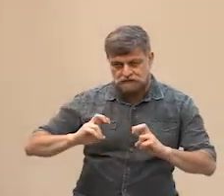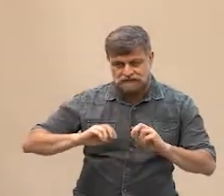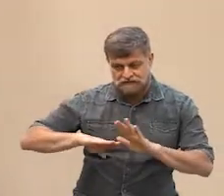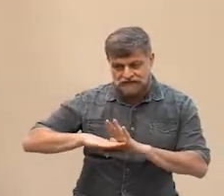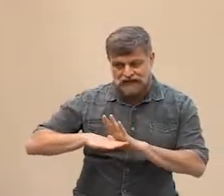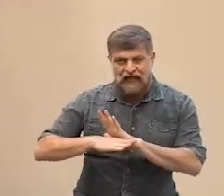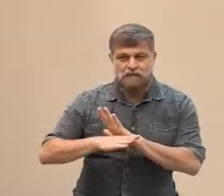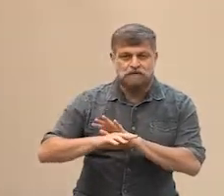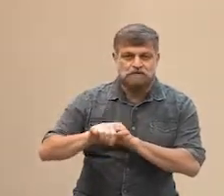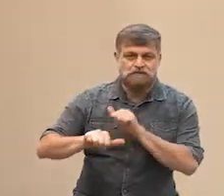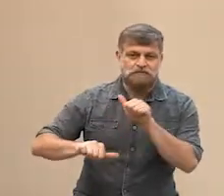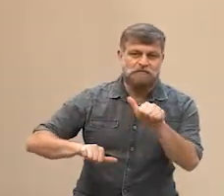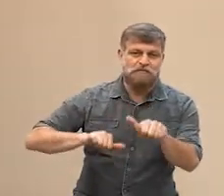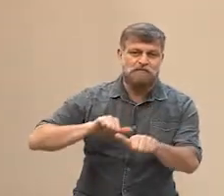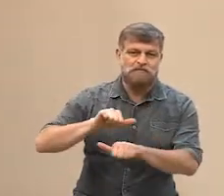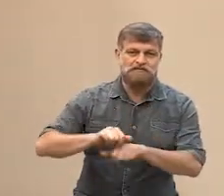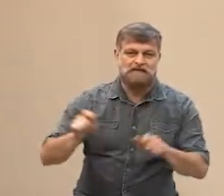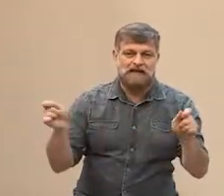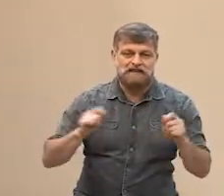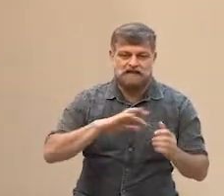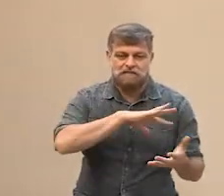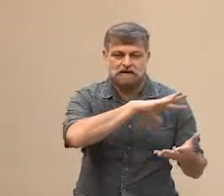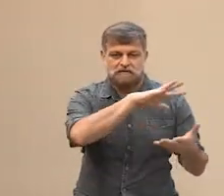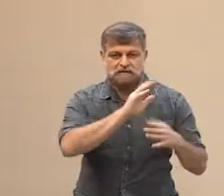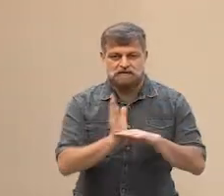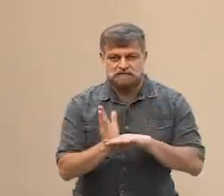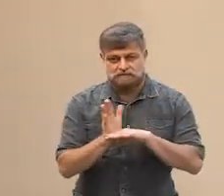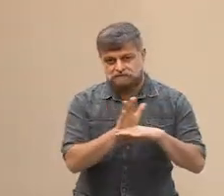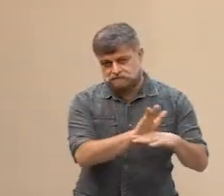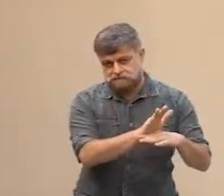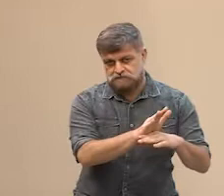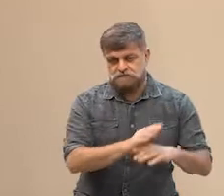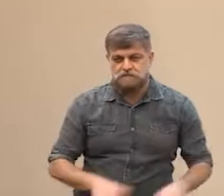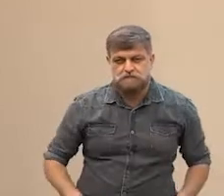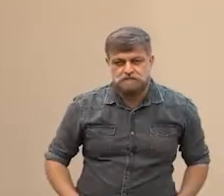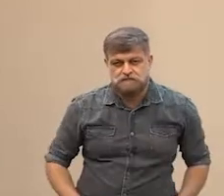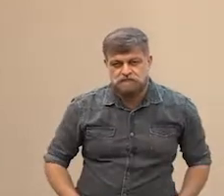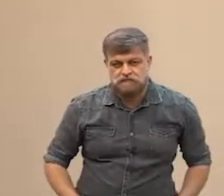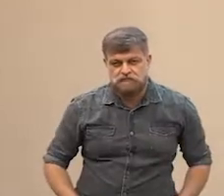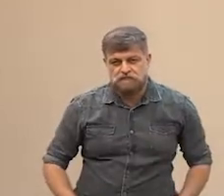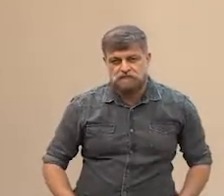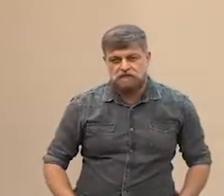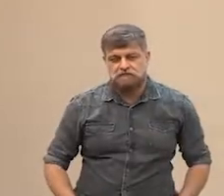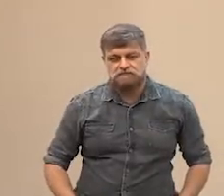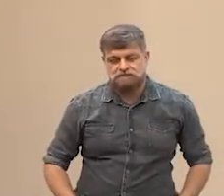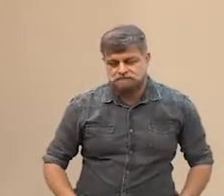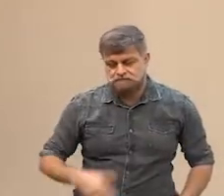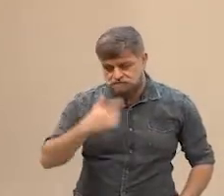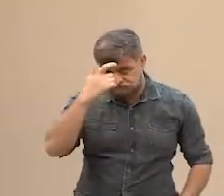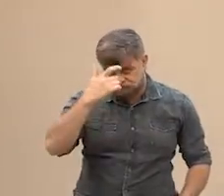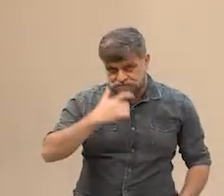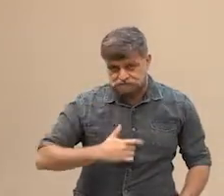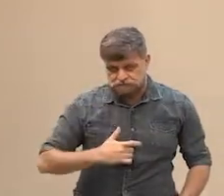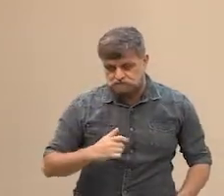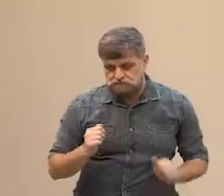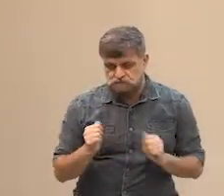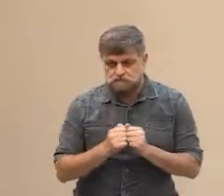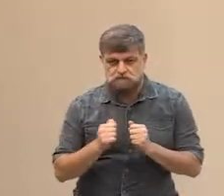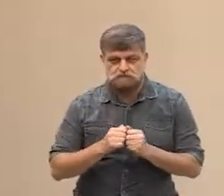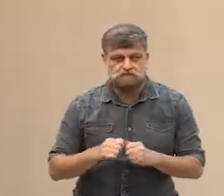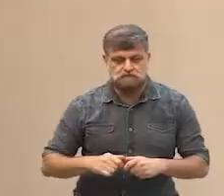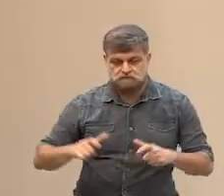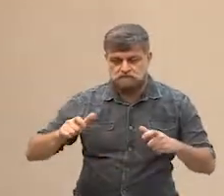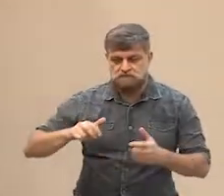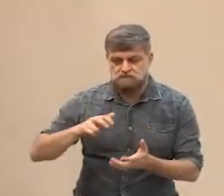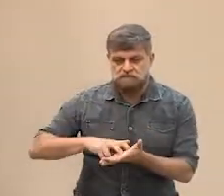simples para contribuir com a vida do planeta. Nesse interim, a gente subiu numa cama elástica, eu e